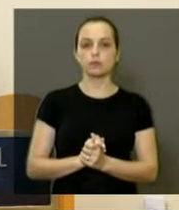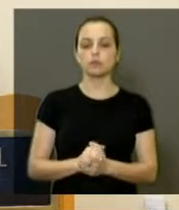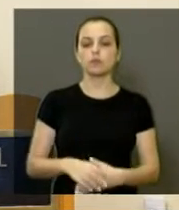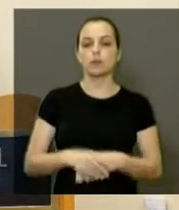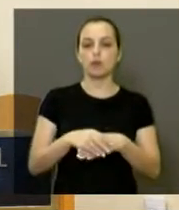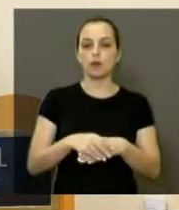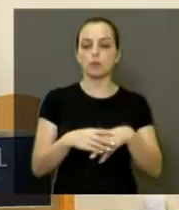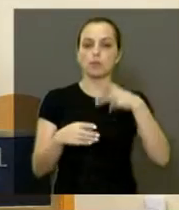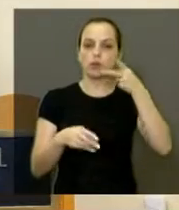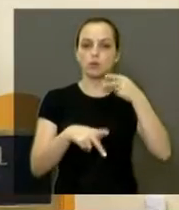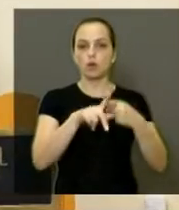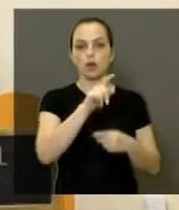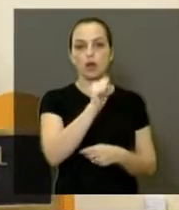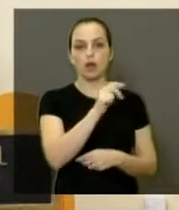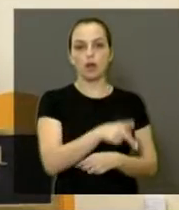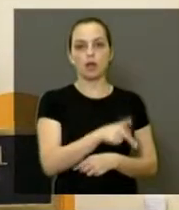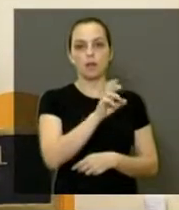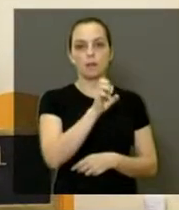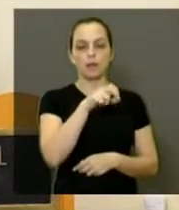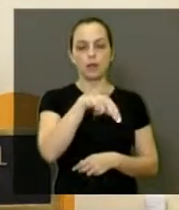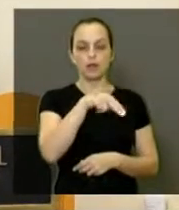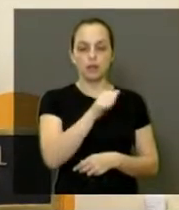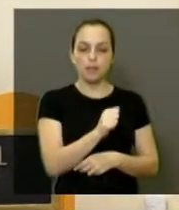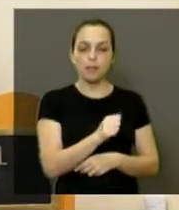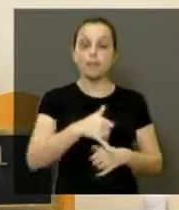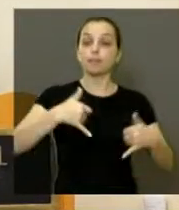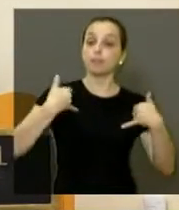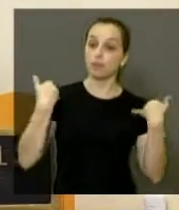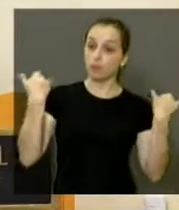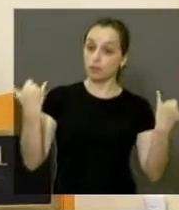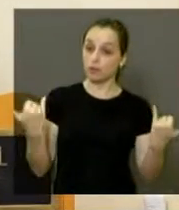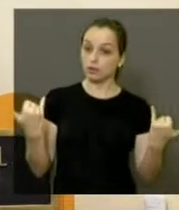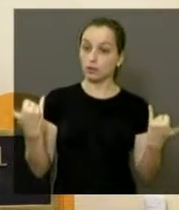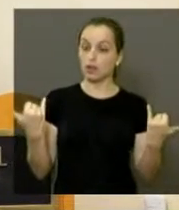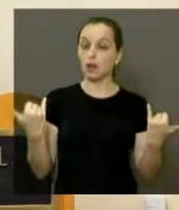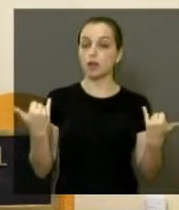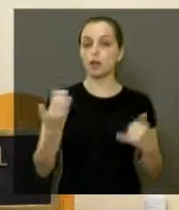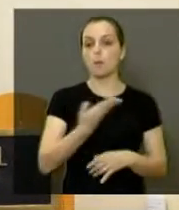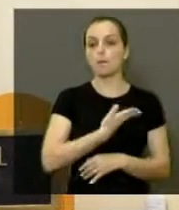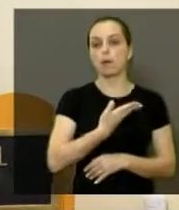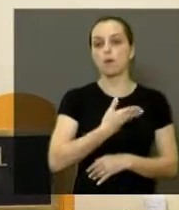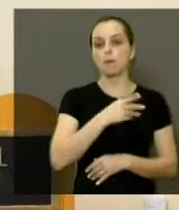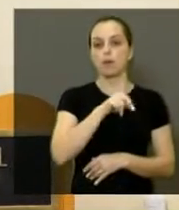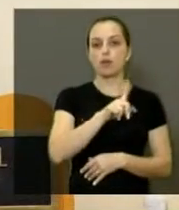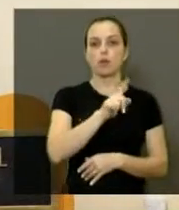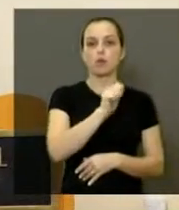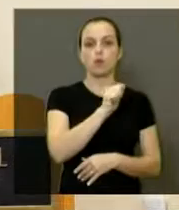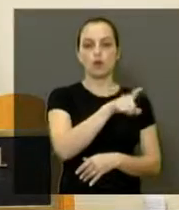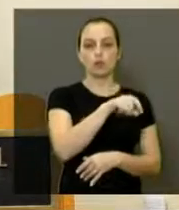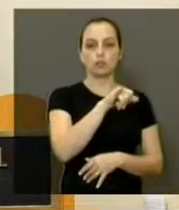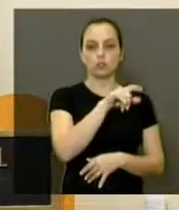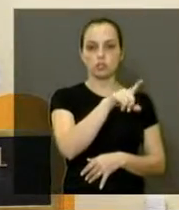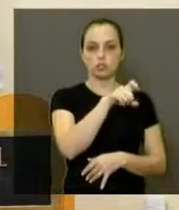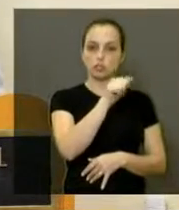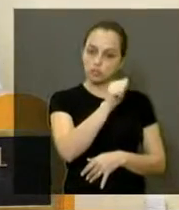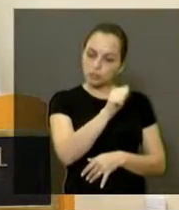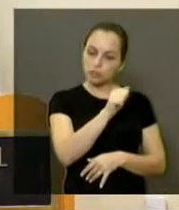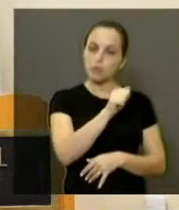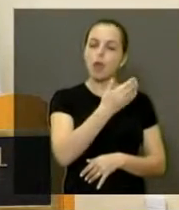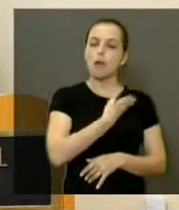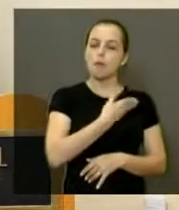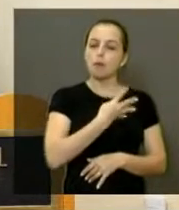Parabéns ao vereador Lapena pelo seu aniversário e ao meu amigo Lachicha, meu amigo de 40 anos,